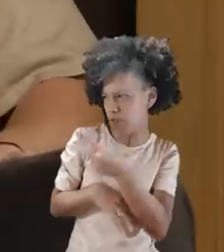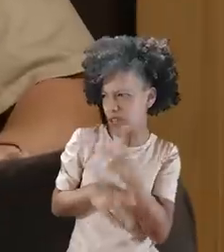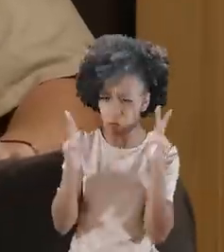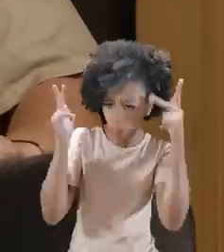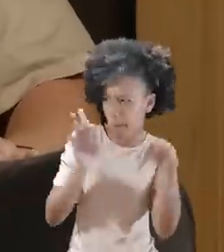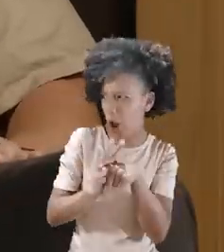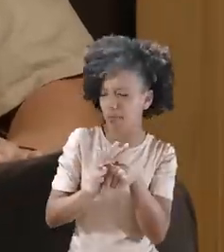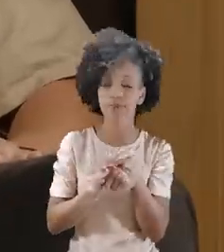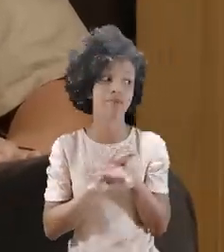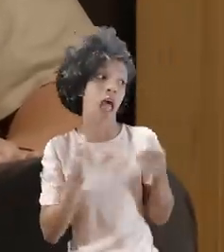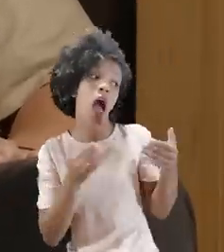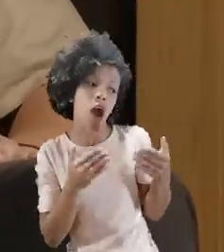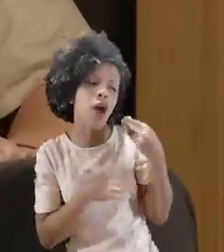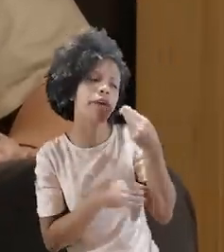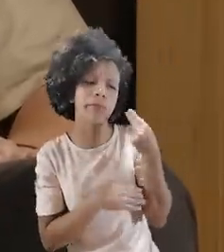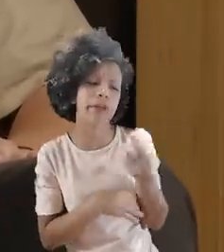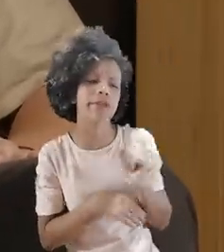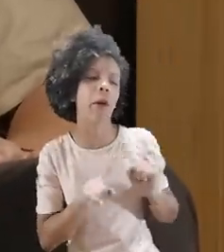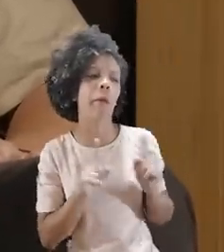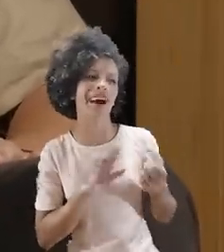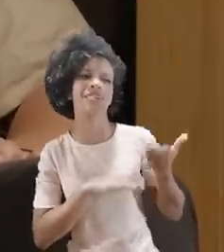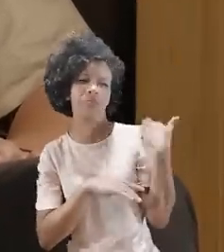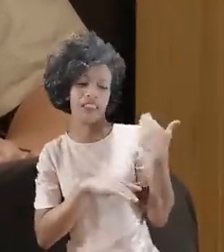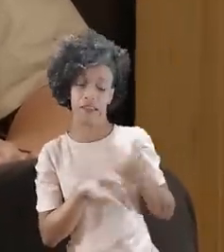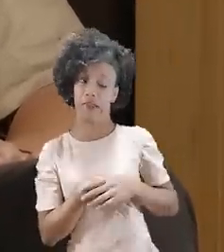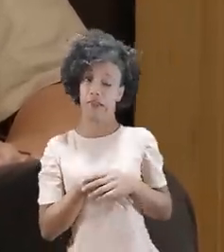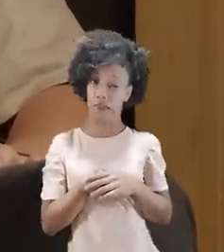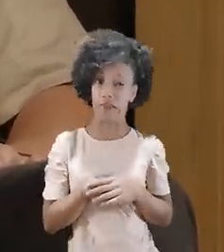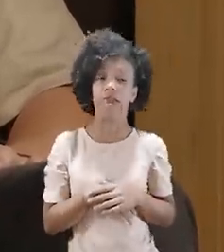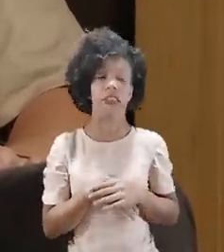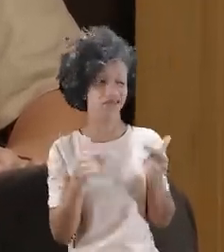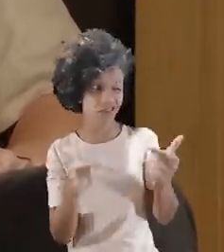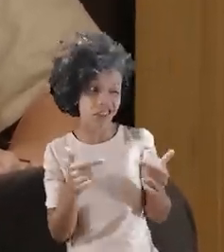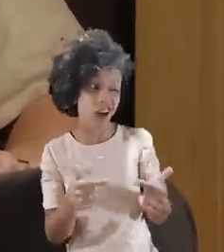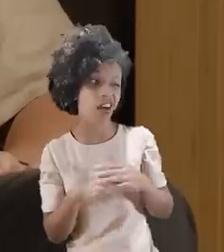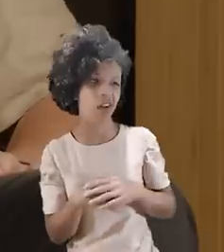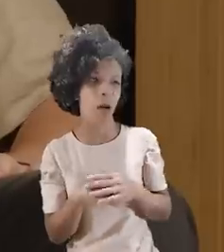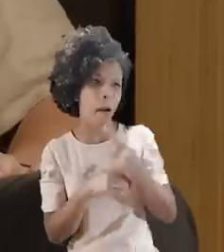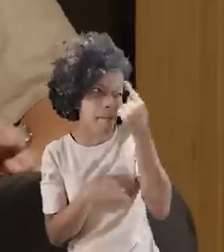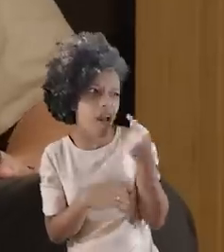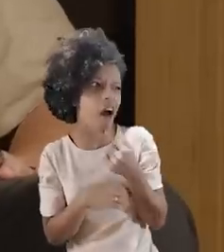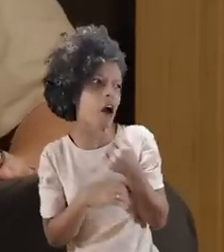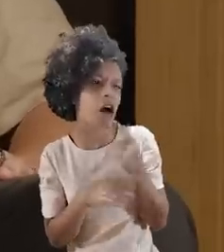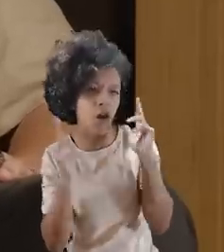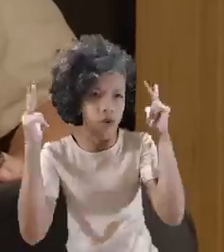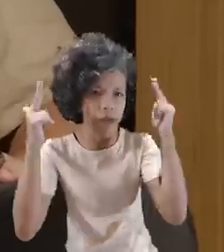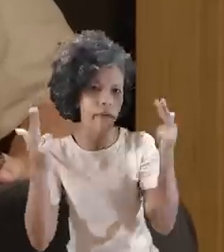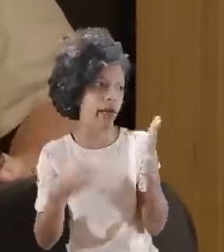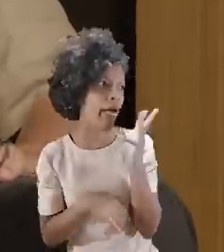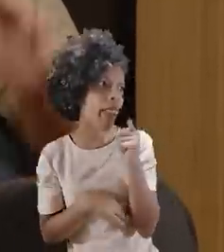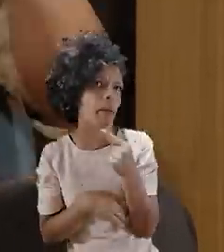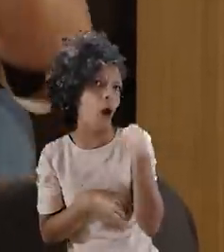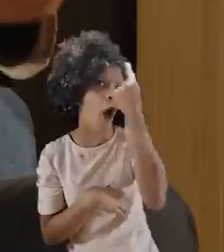no seu cabelo mano não fica agora com a experiência que eu tenho não mas e deixa o saco mano um corte de meia hora ia demorar uma hora e meia